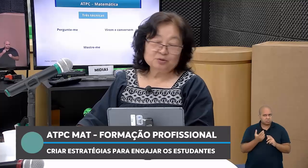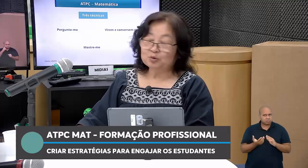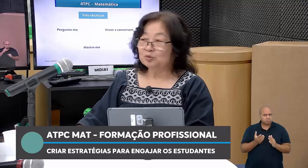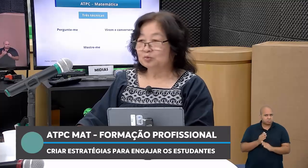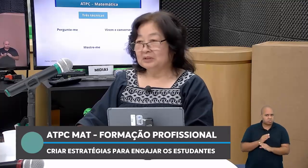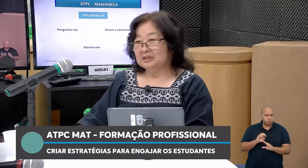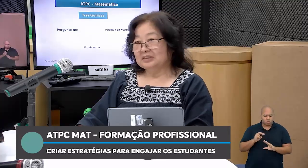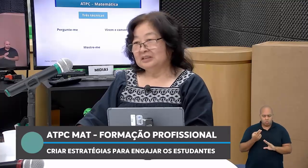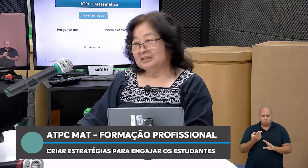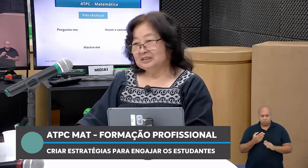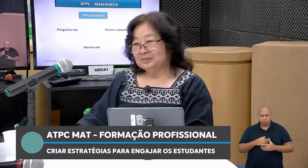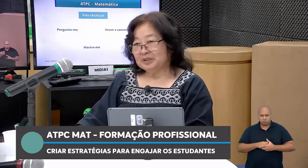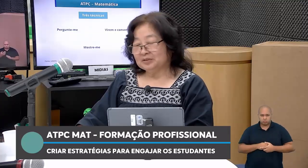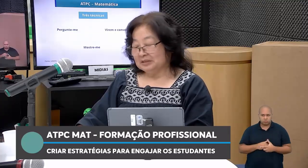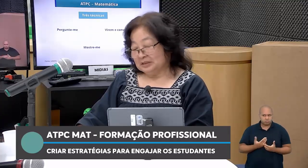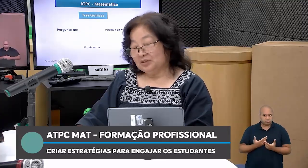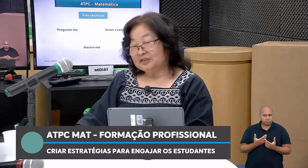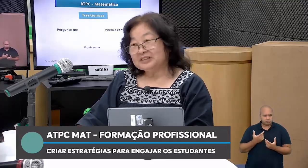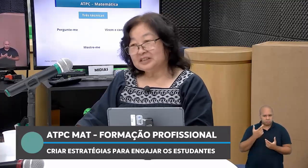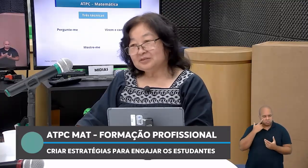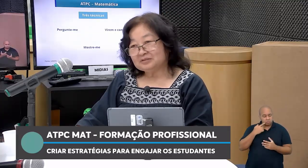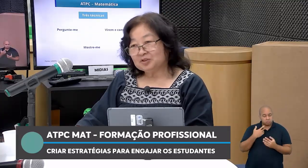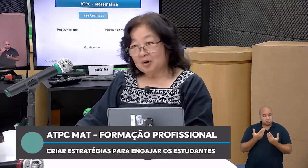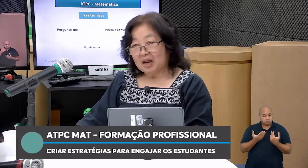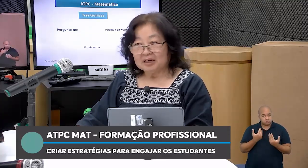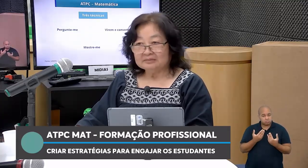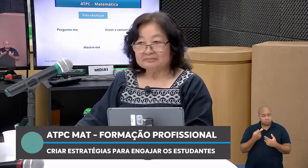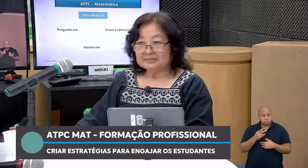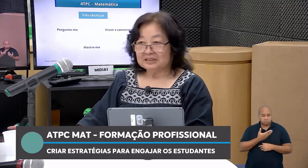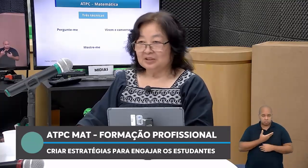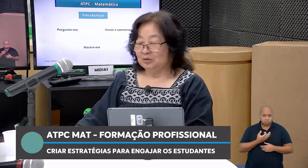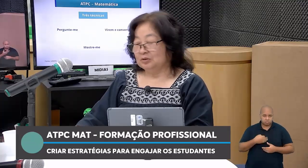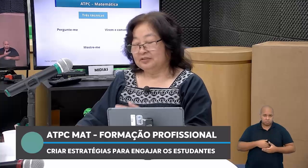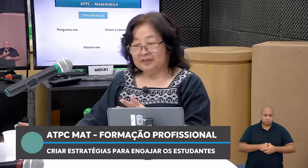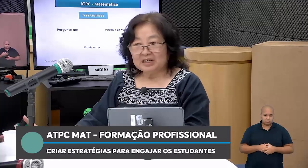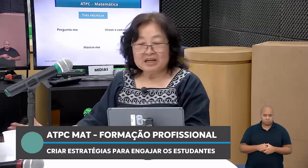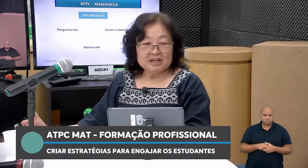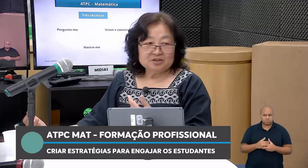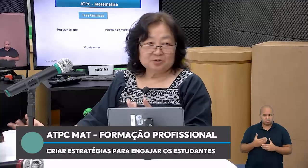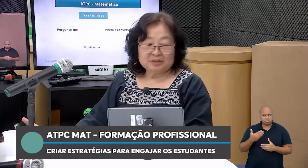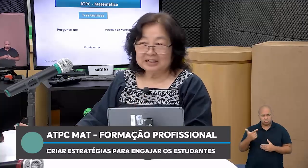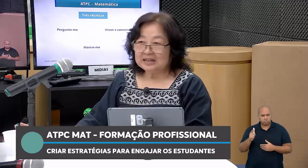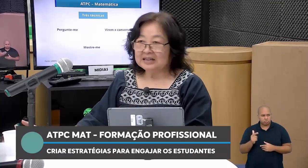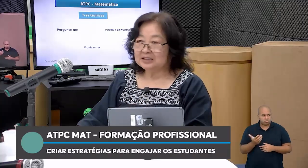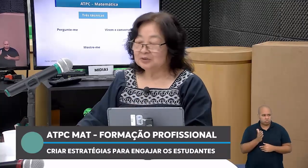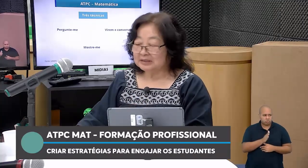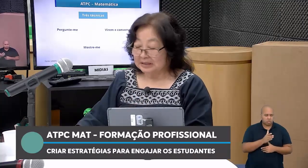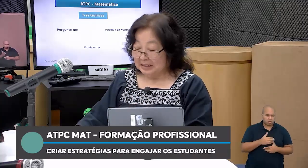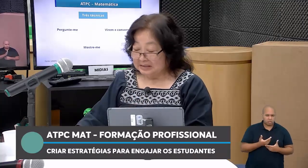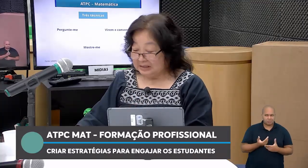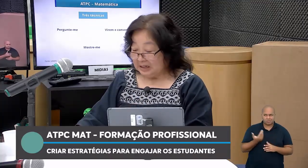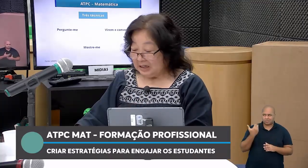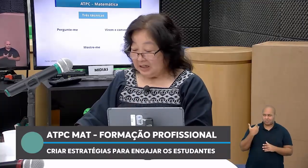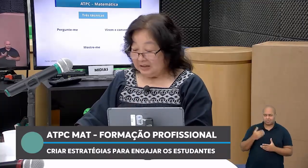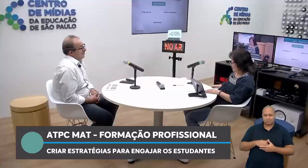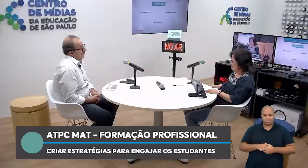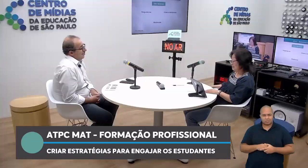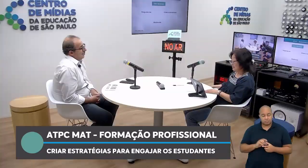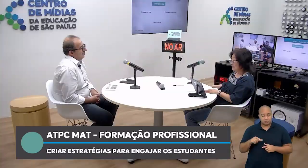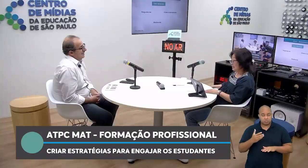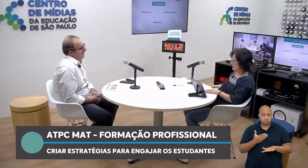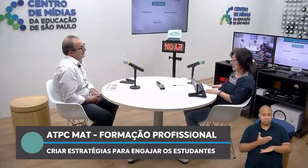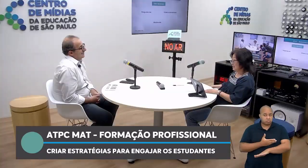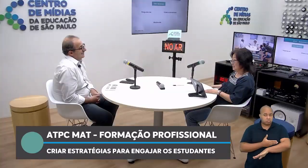virar, né? E conversar com o seu colega. Sim, sim. Ou da frente, ou do lado, ou atrás. E é uma